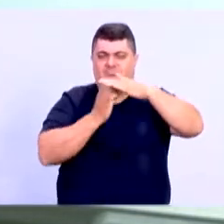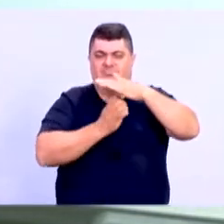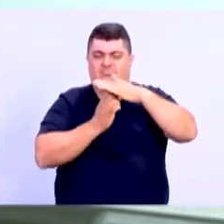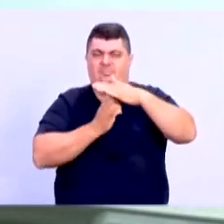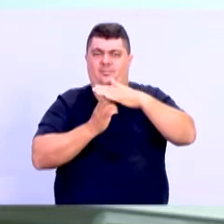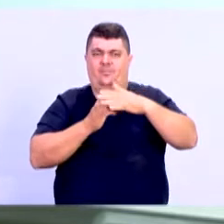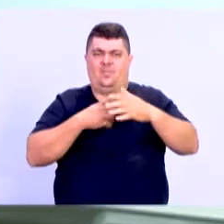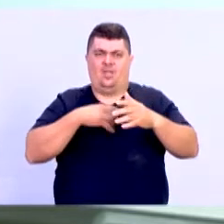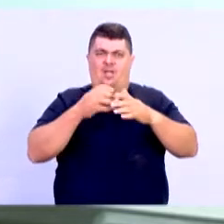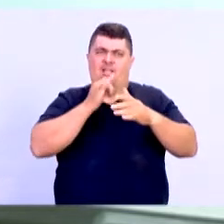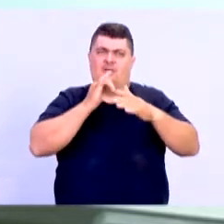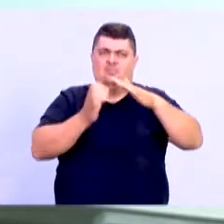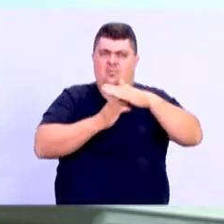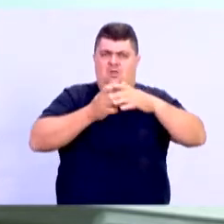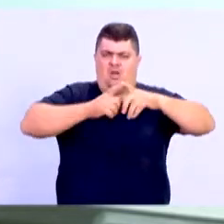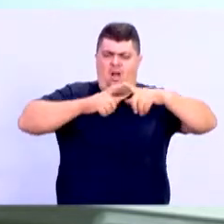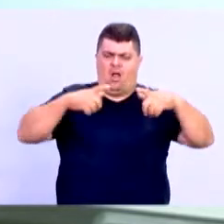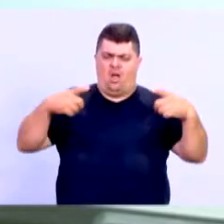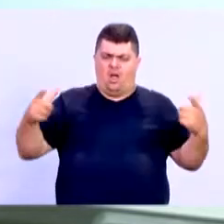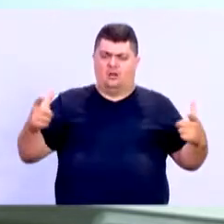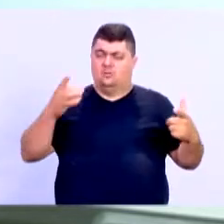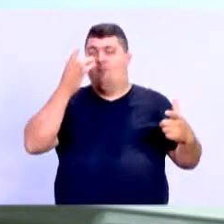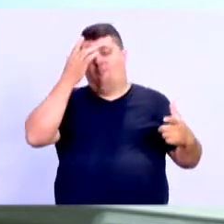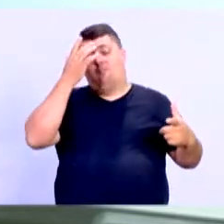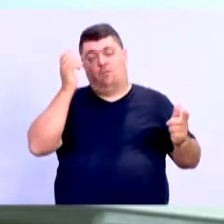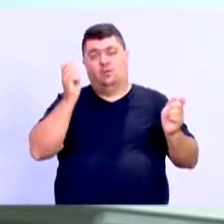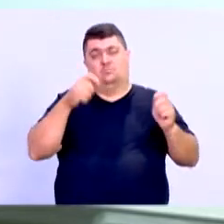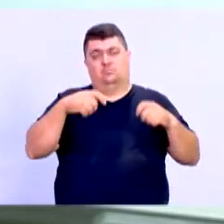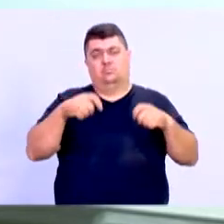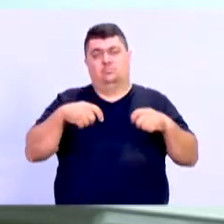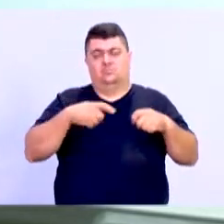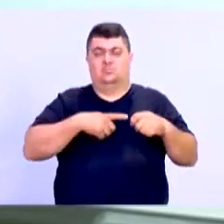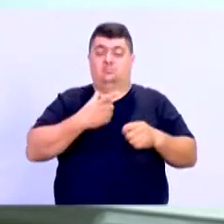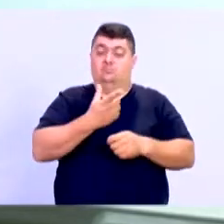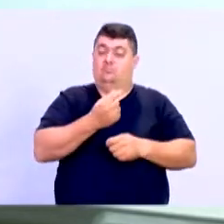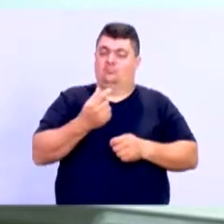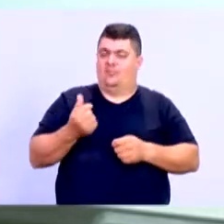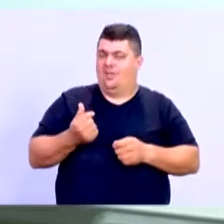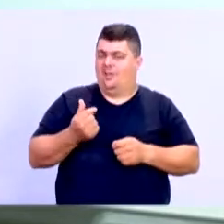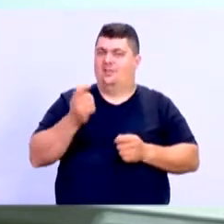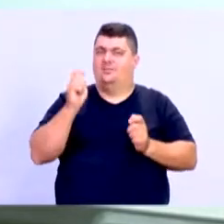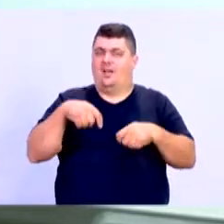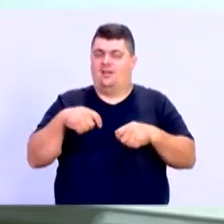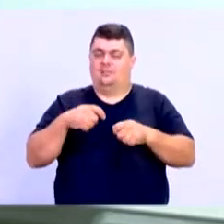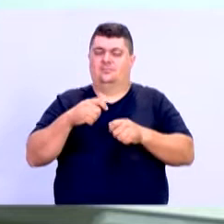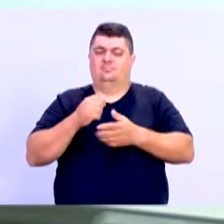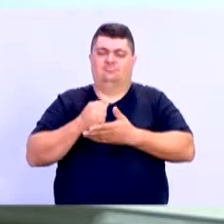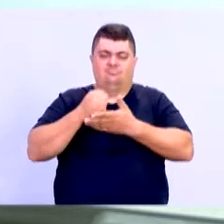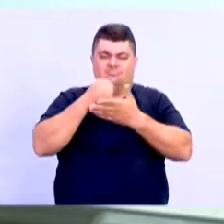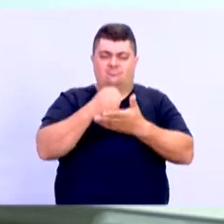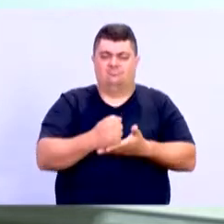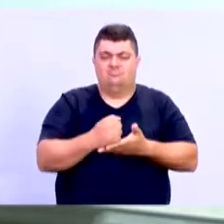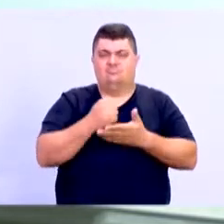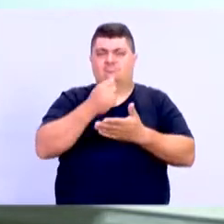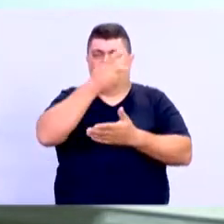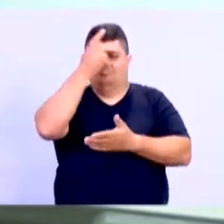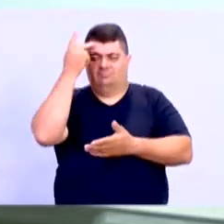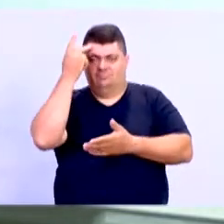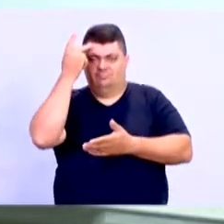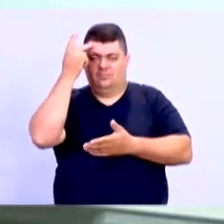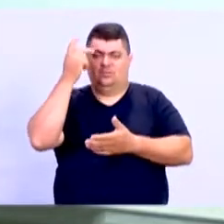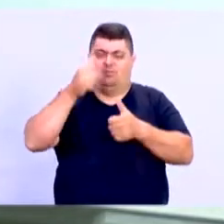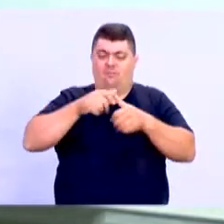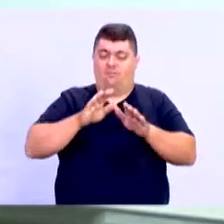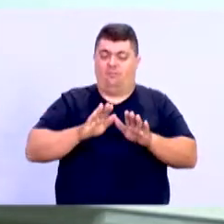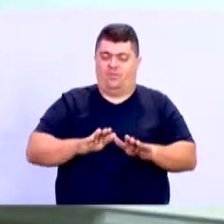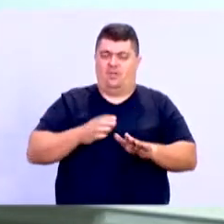Organizações grandes, elas têm mais facilidade de ter recursos para desenvolver, manter as pessoas dentro